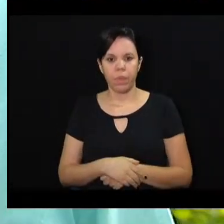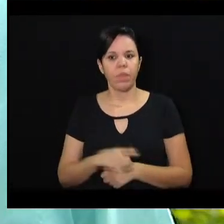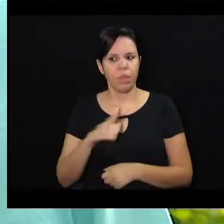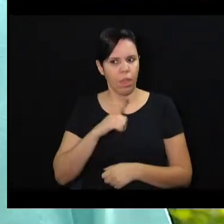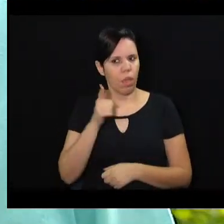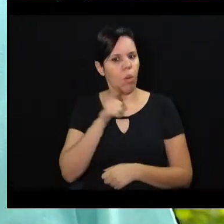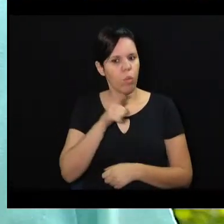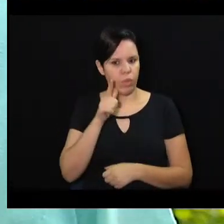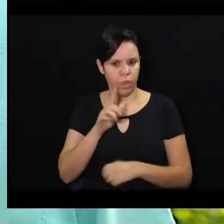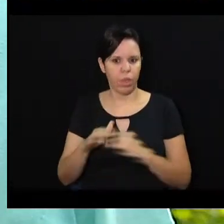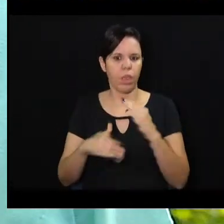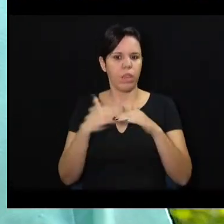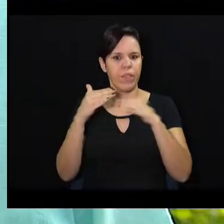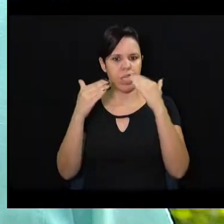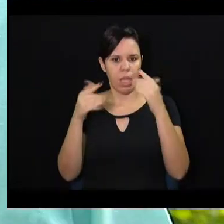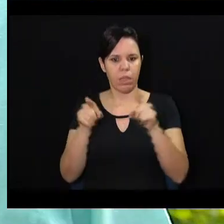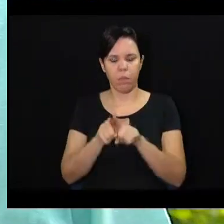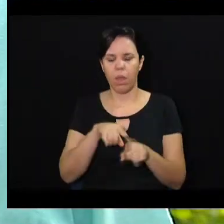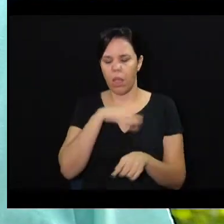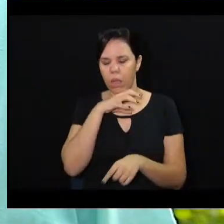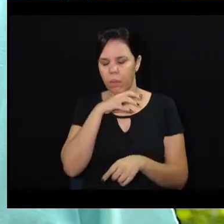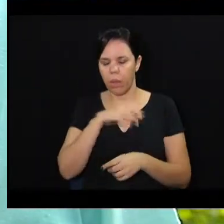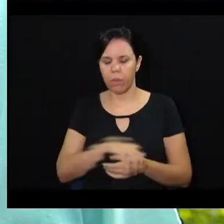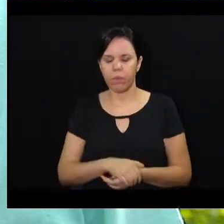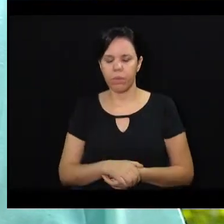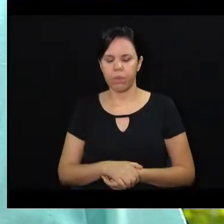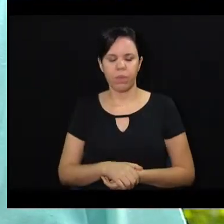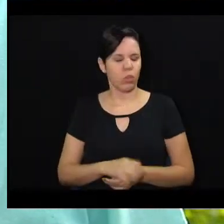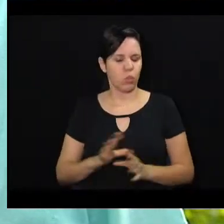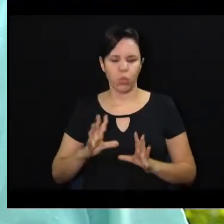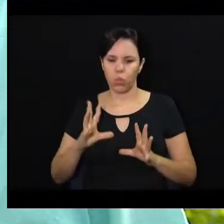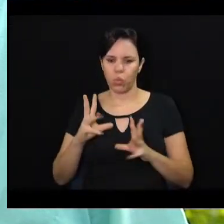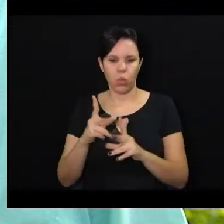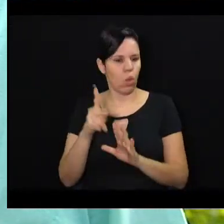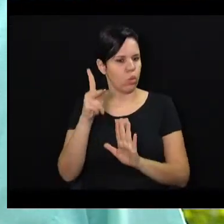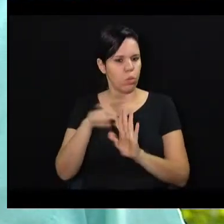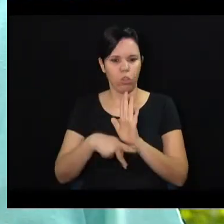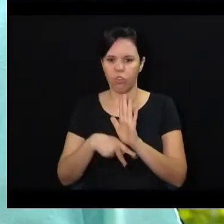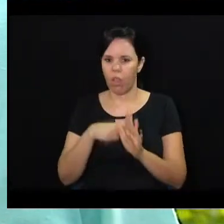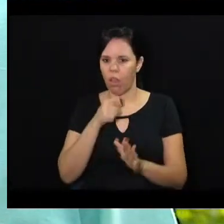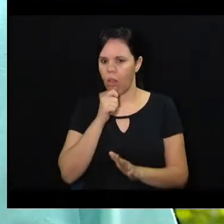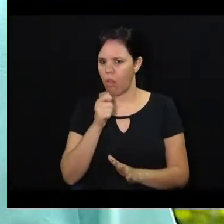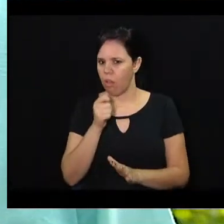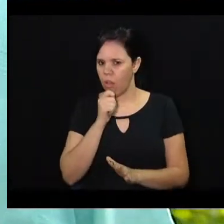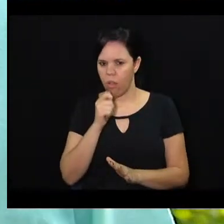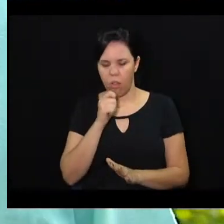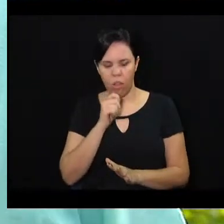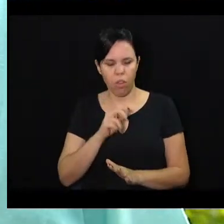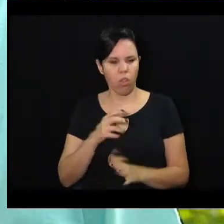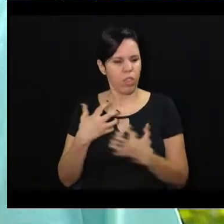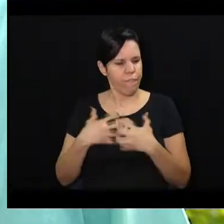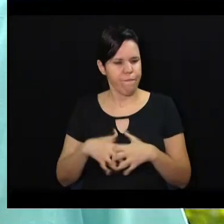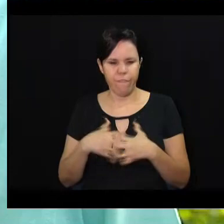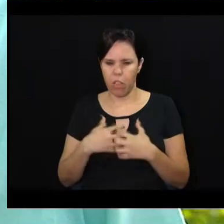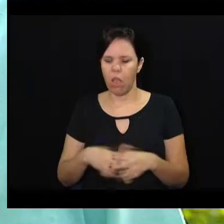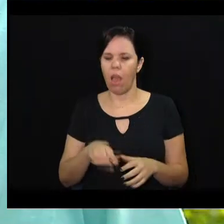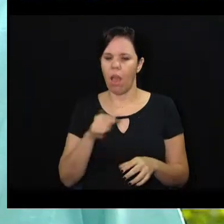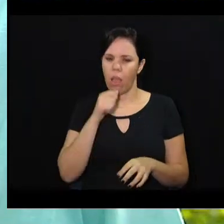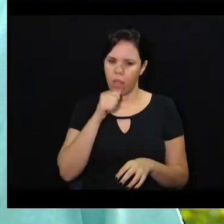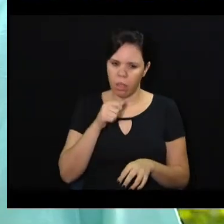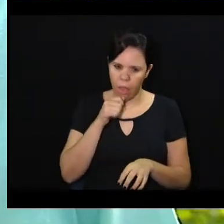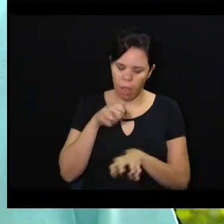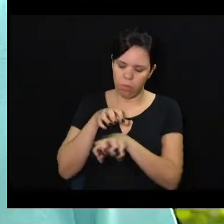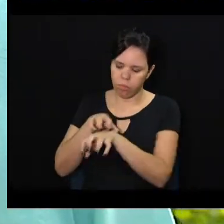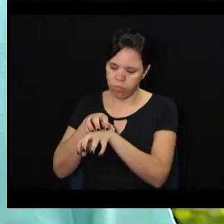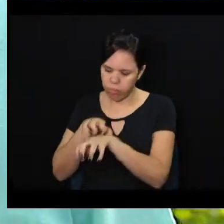avançado, né, nessa questão animal. A gente não está com todos os projetos ainda funcionando. A gente tem o Castramóvel, que castra em